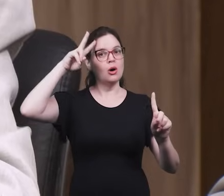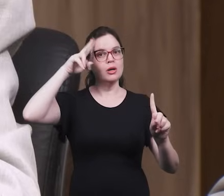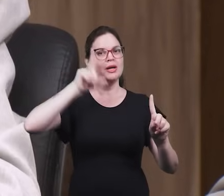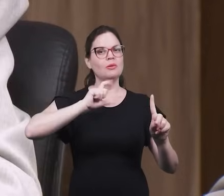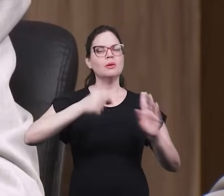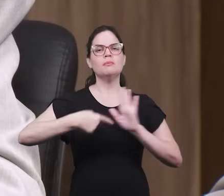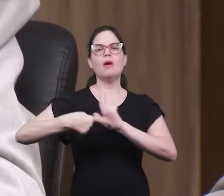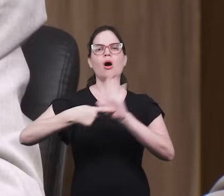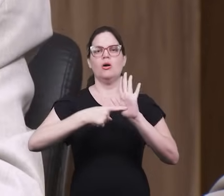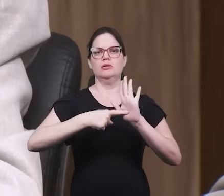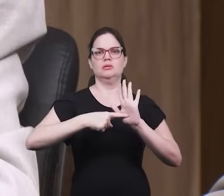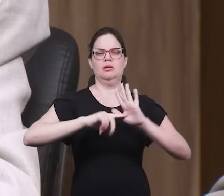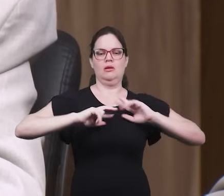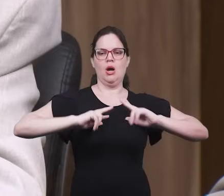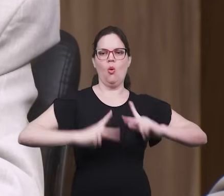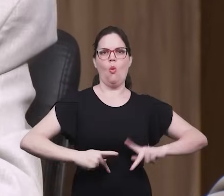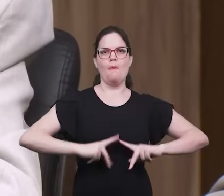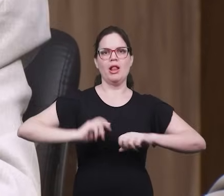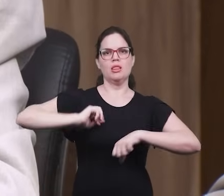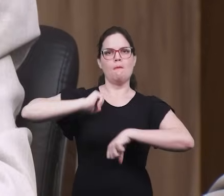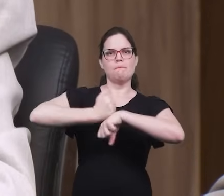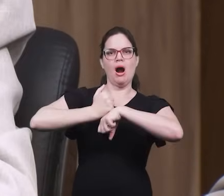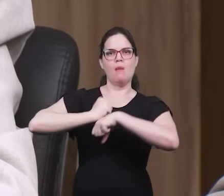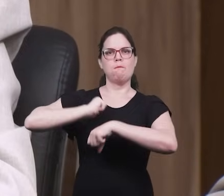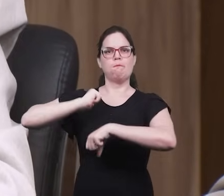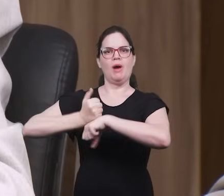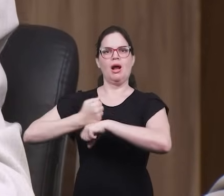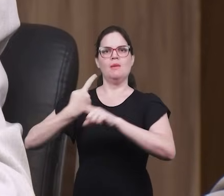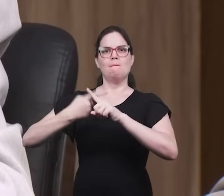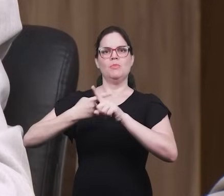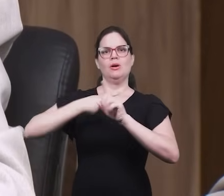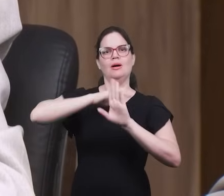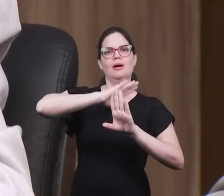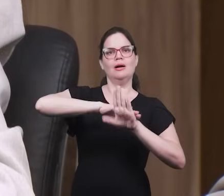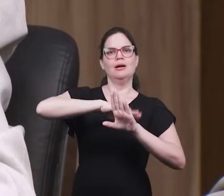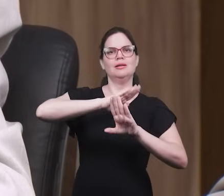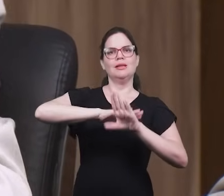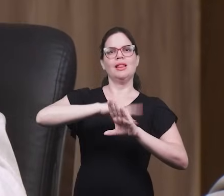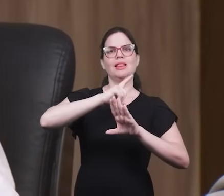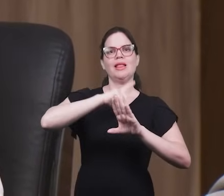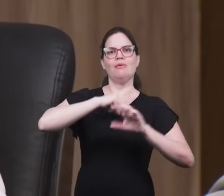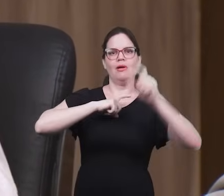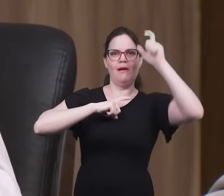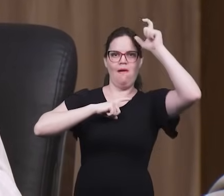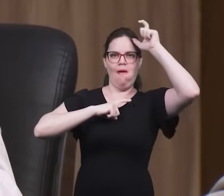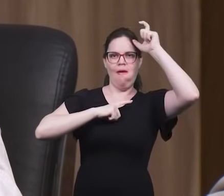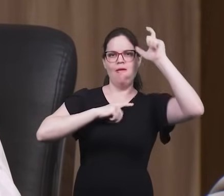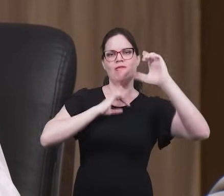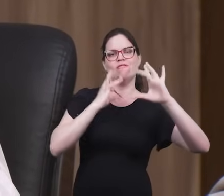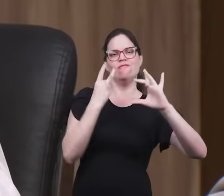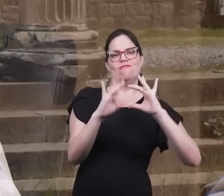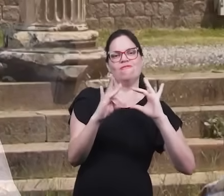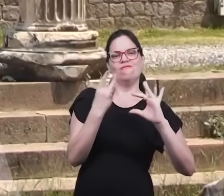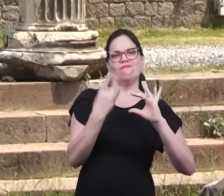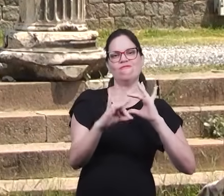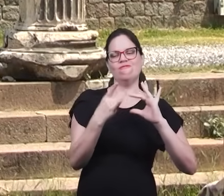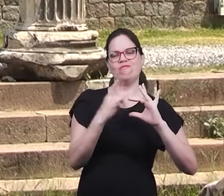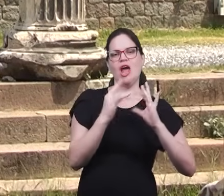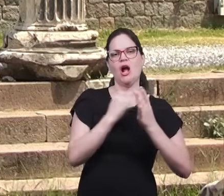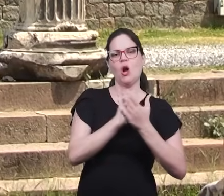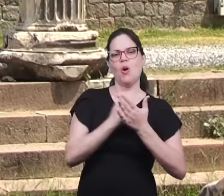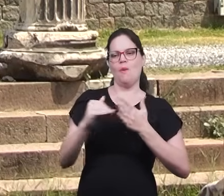histórico, o homem, ele queria dominar, porque atrás dele tinha outro interesse, que é o do